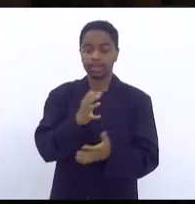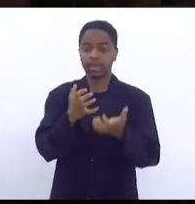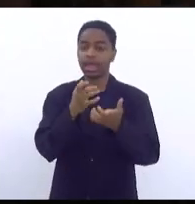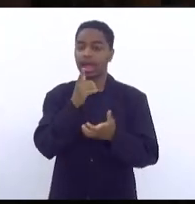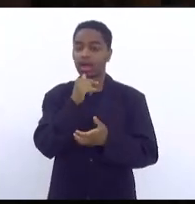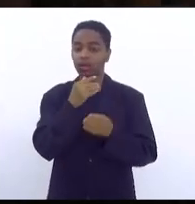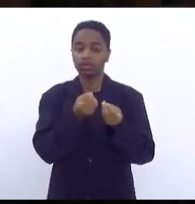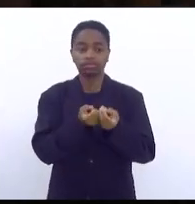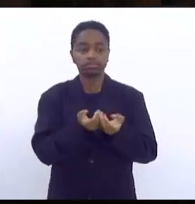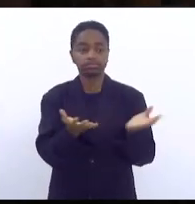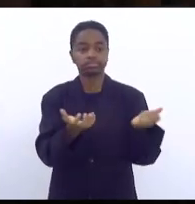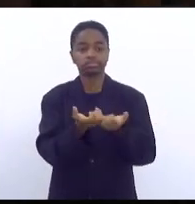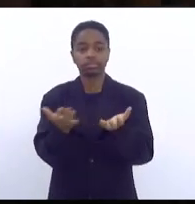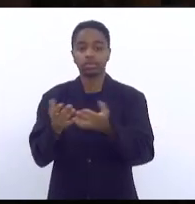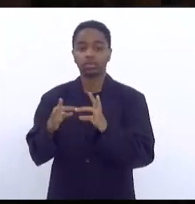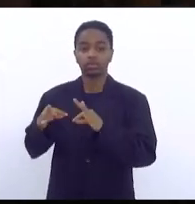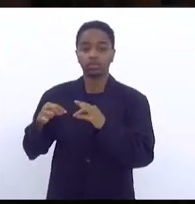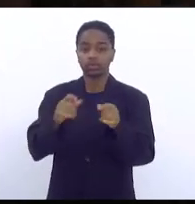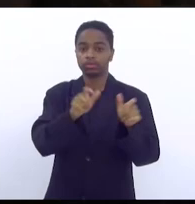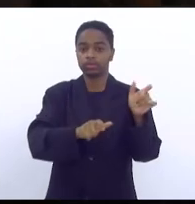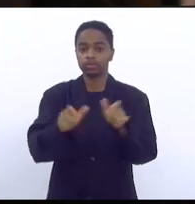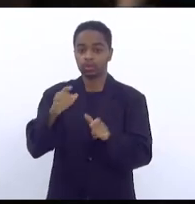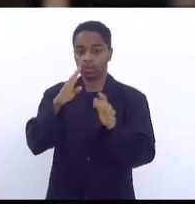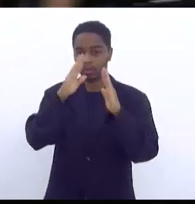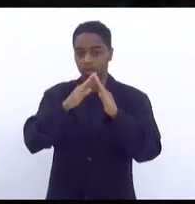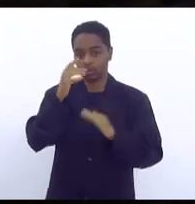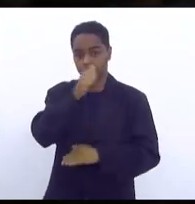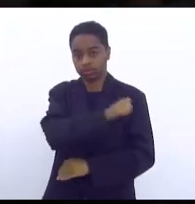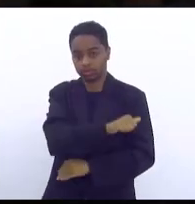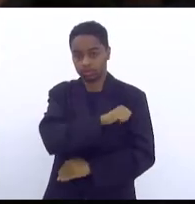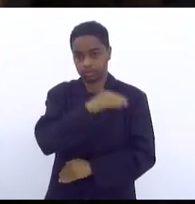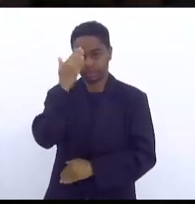Todos os moradores do Rio de Janeiro